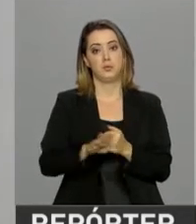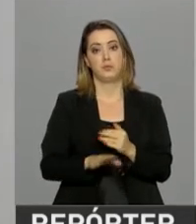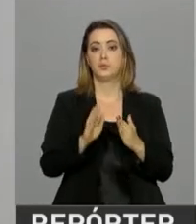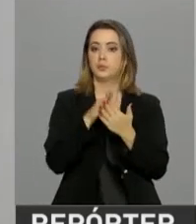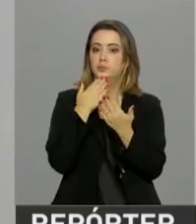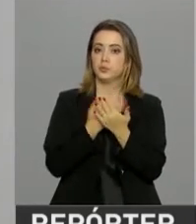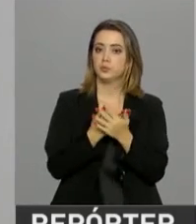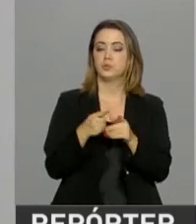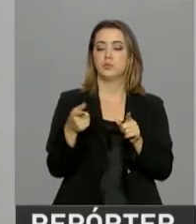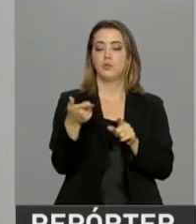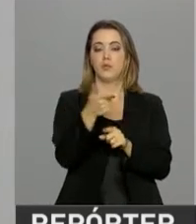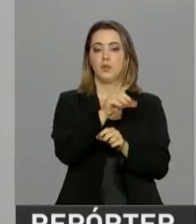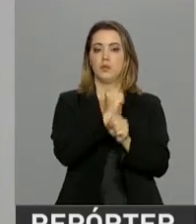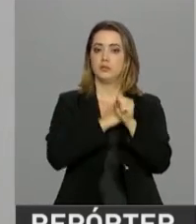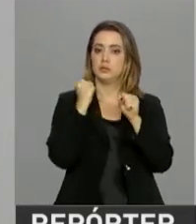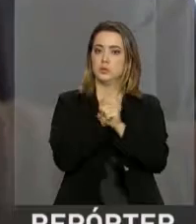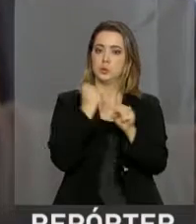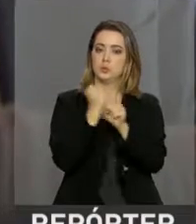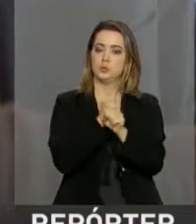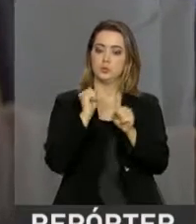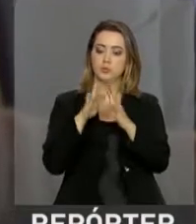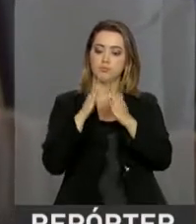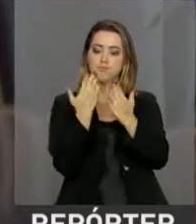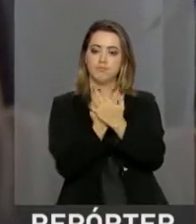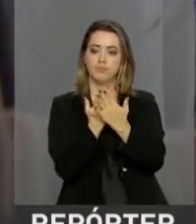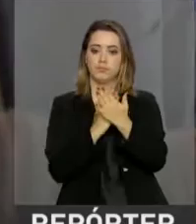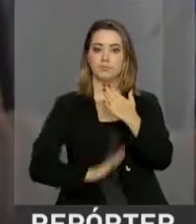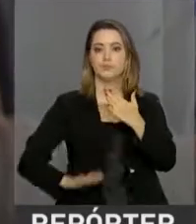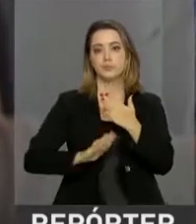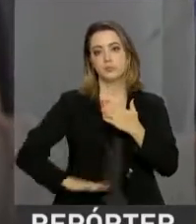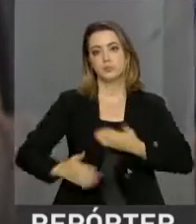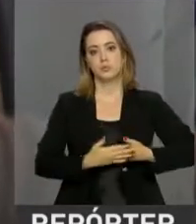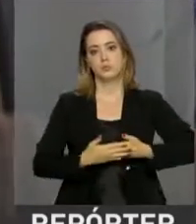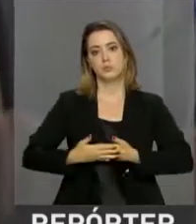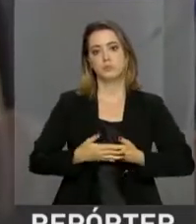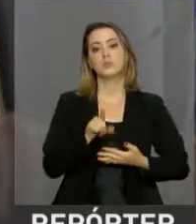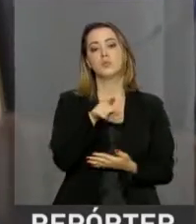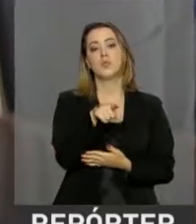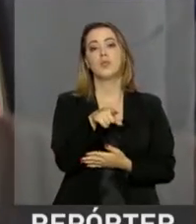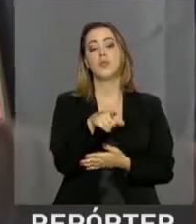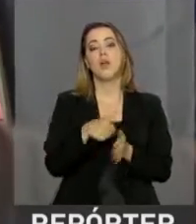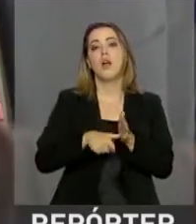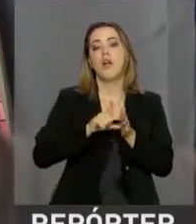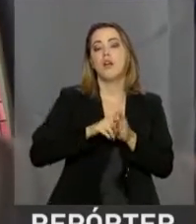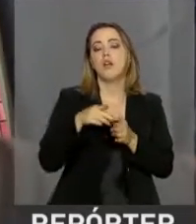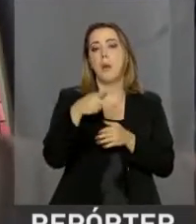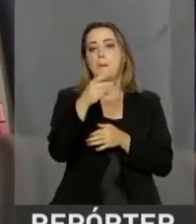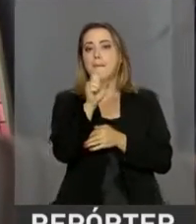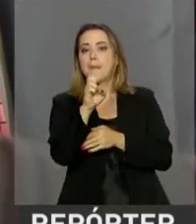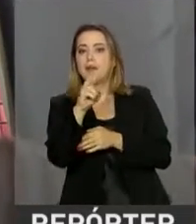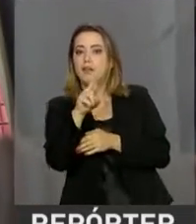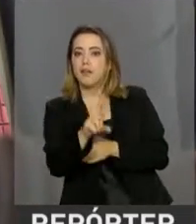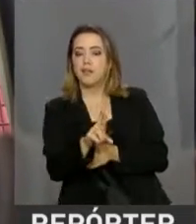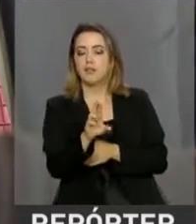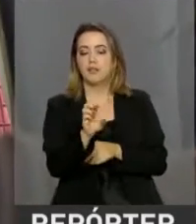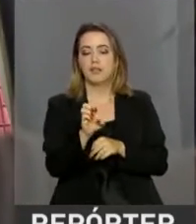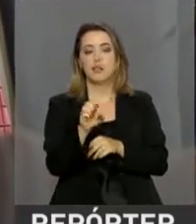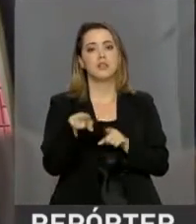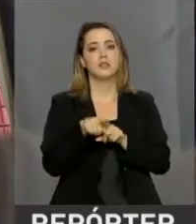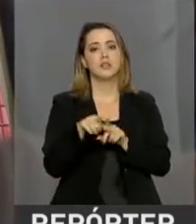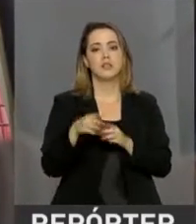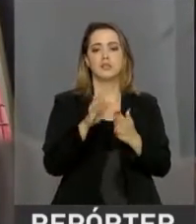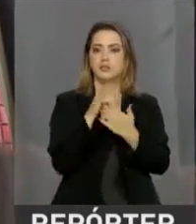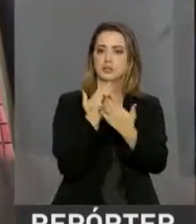retomada da construção de creches no país. A pré-escola é muito importante para melhorar o desenvolvimento